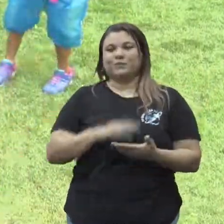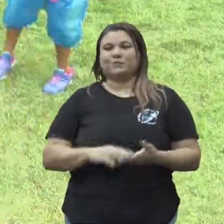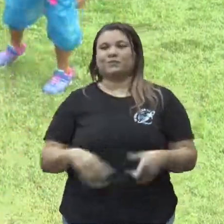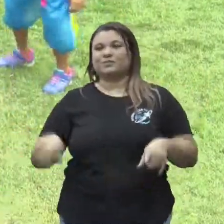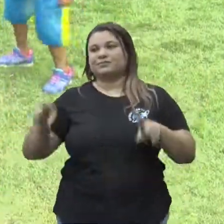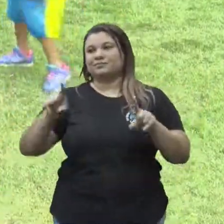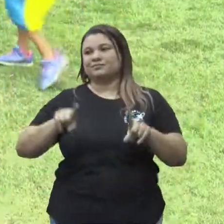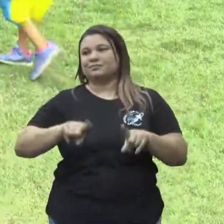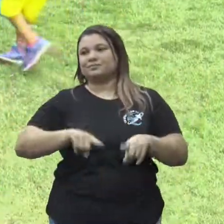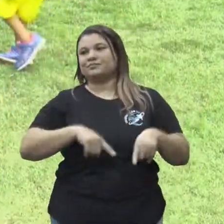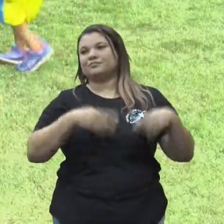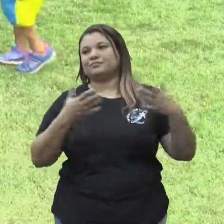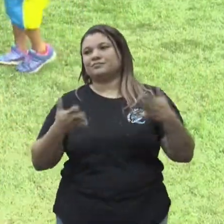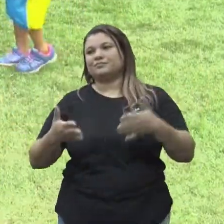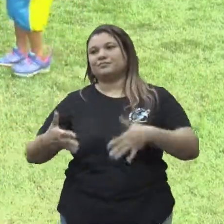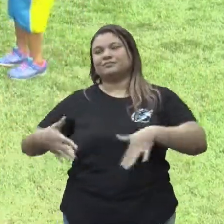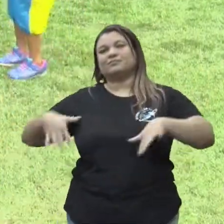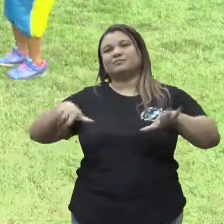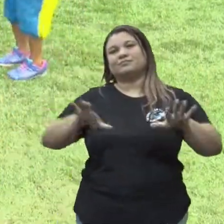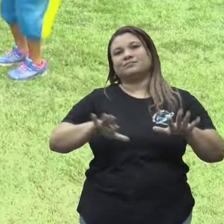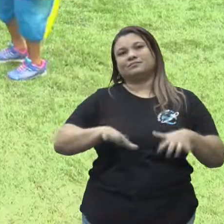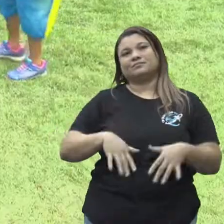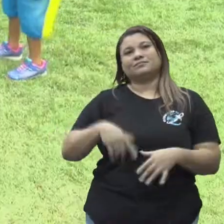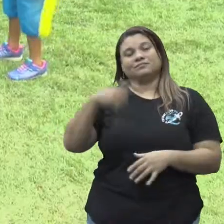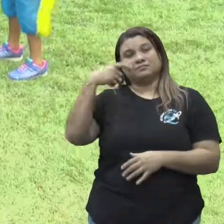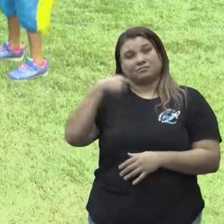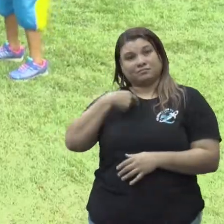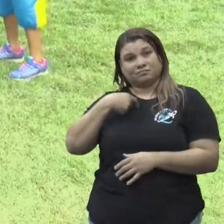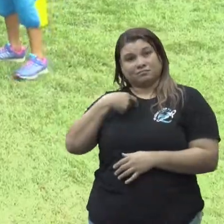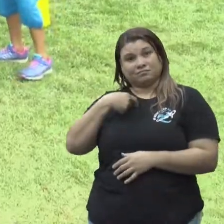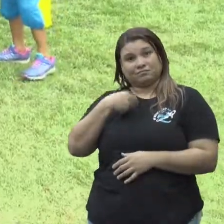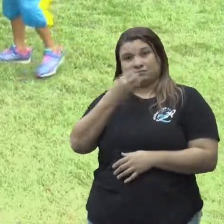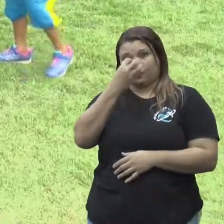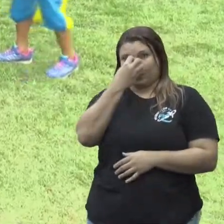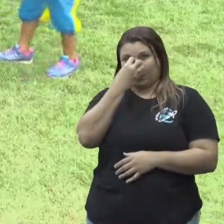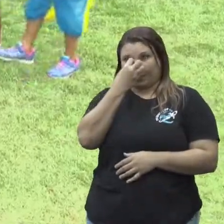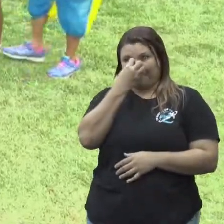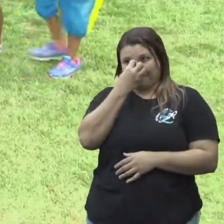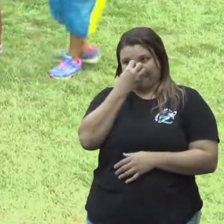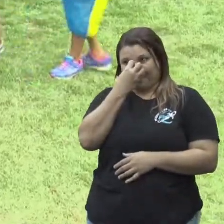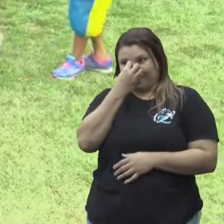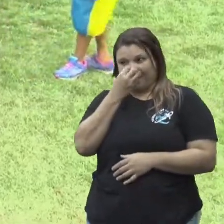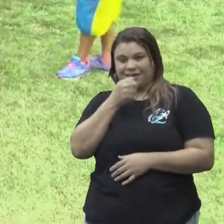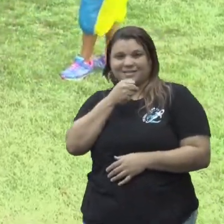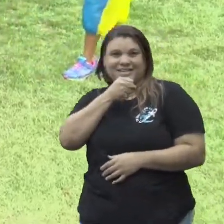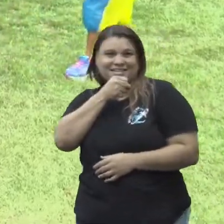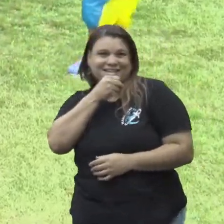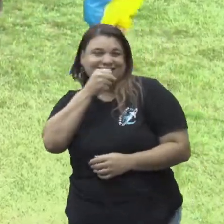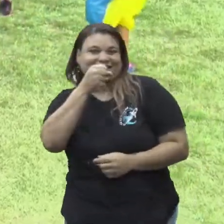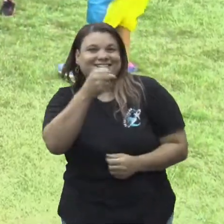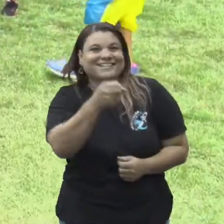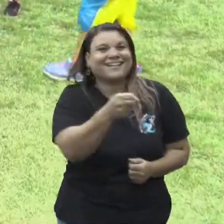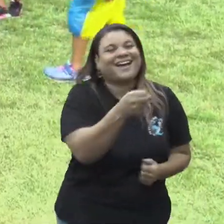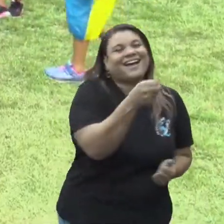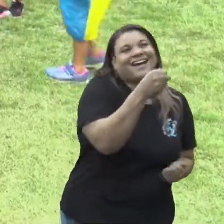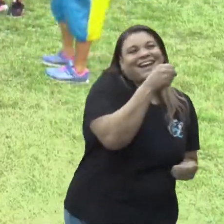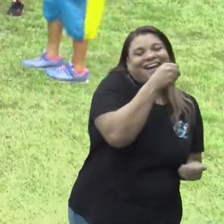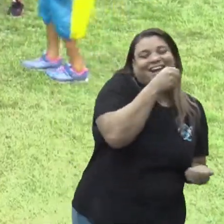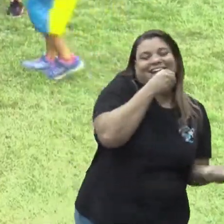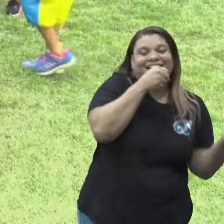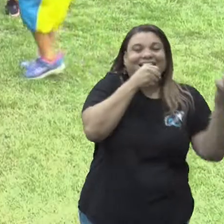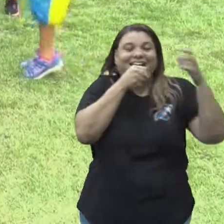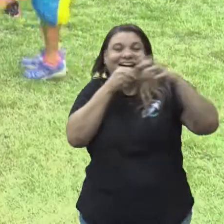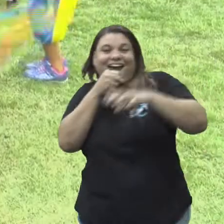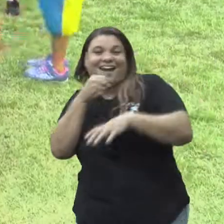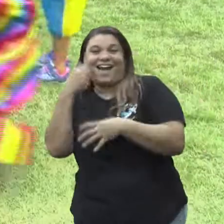Um momento. Eu sou o palhaço cantor! me deixa